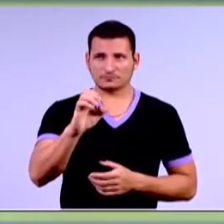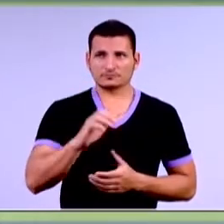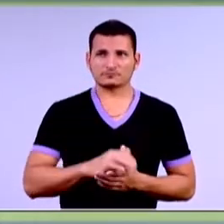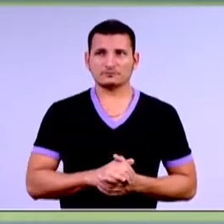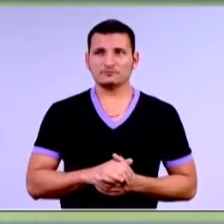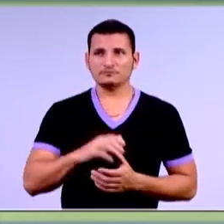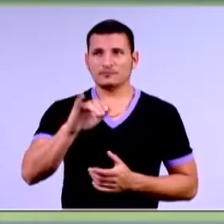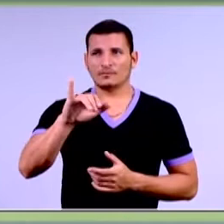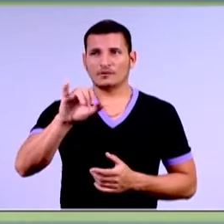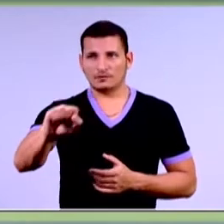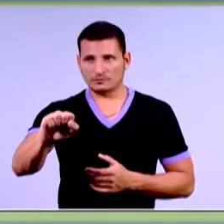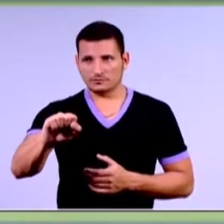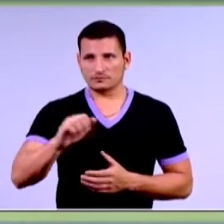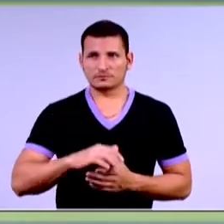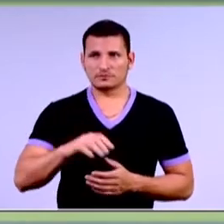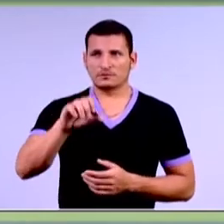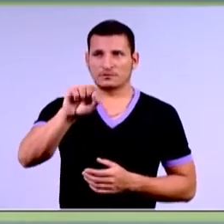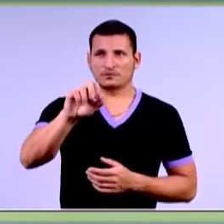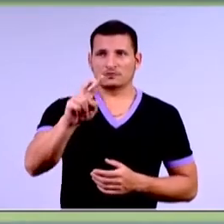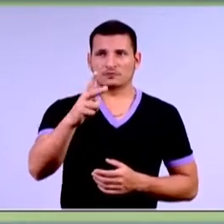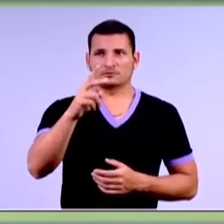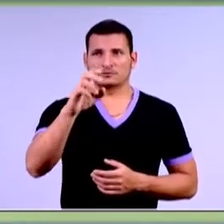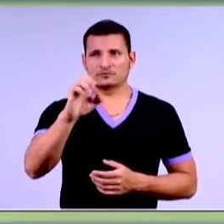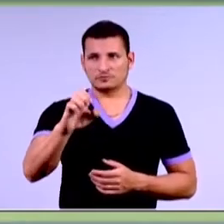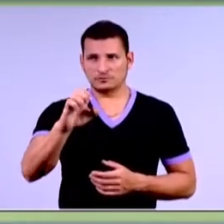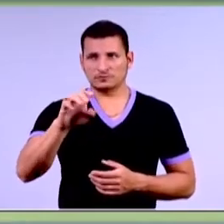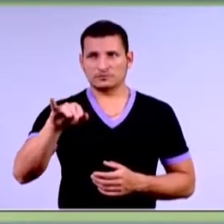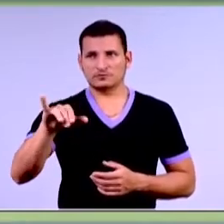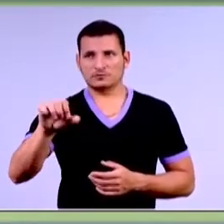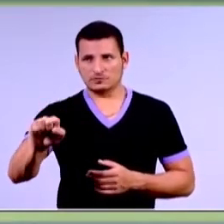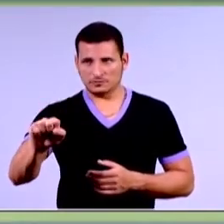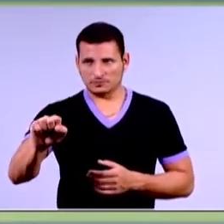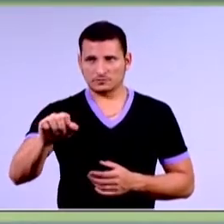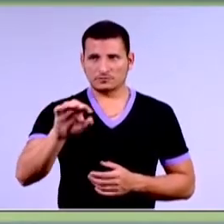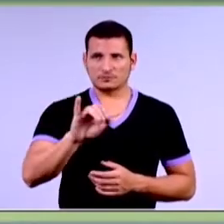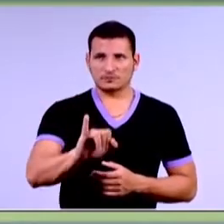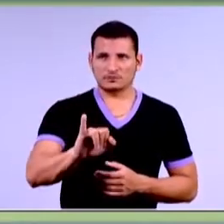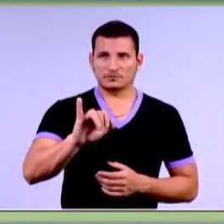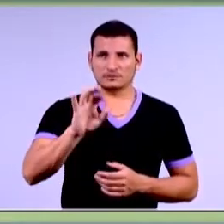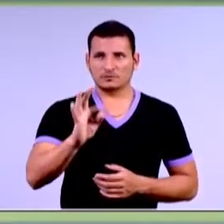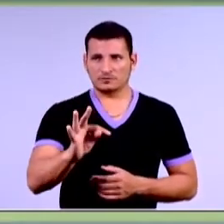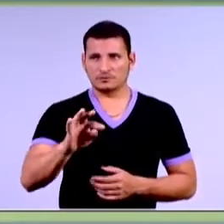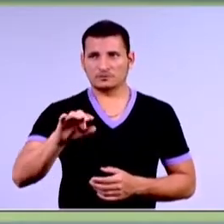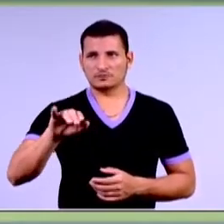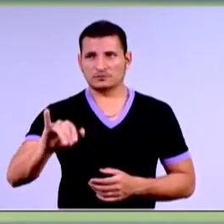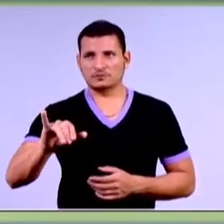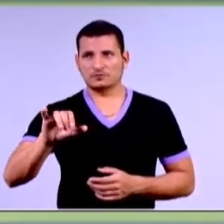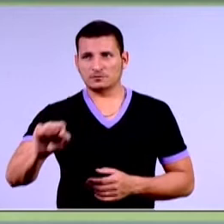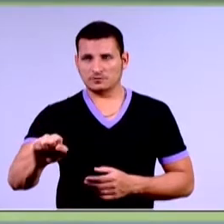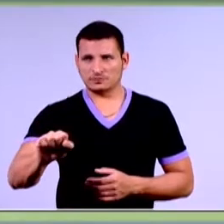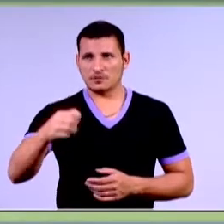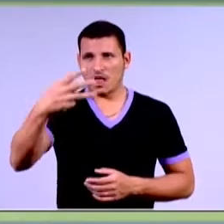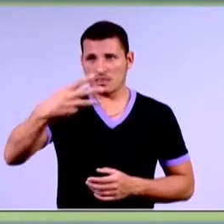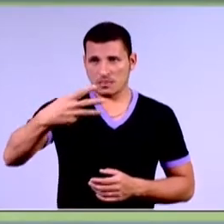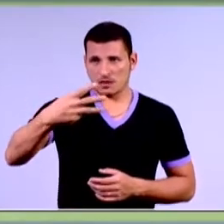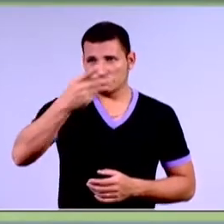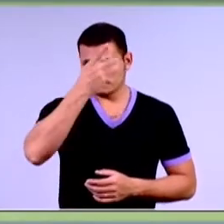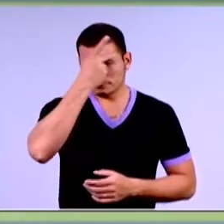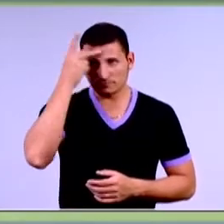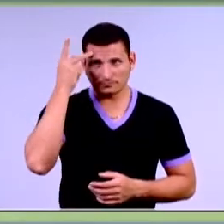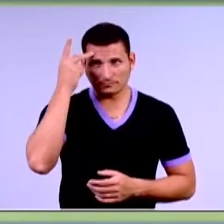chies e yeah yeahs ou seja apenas o verbo to be expressas três pessoas